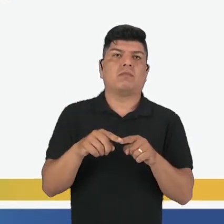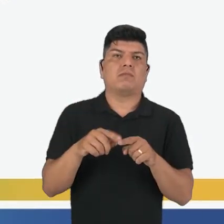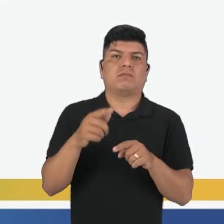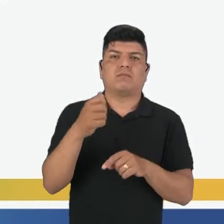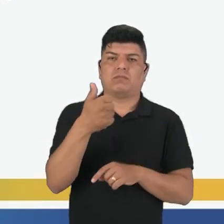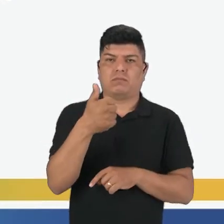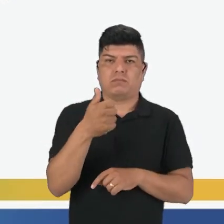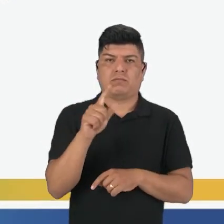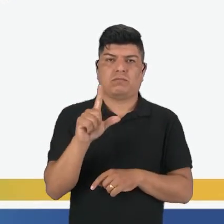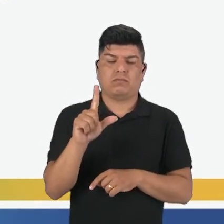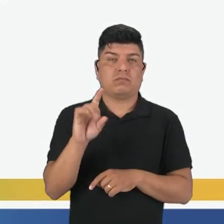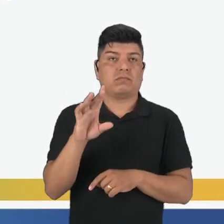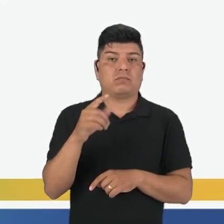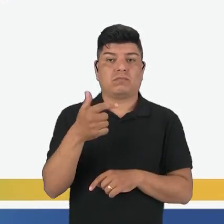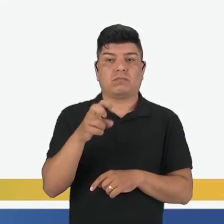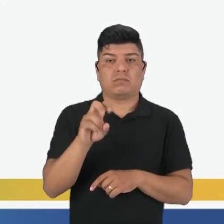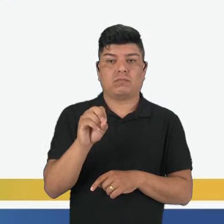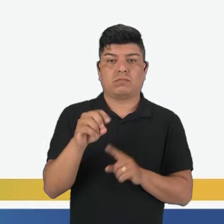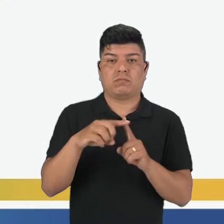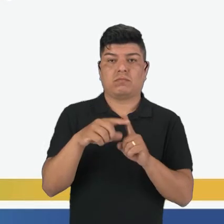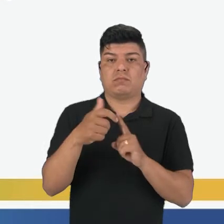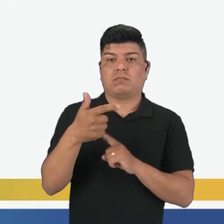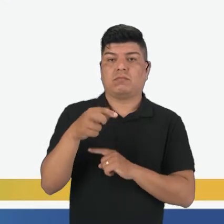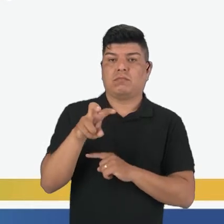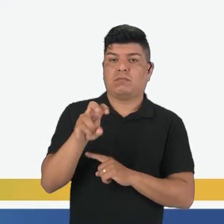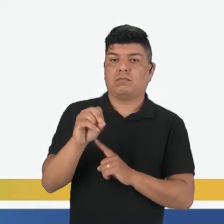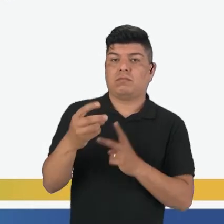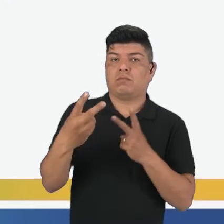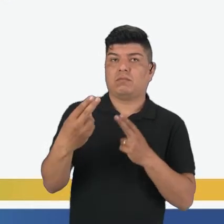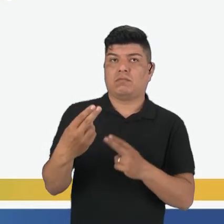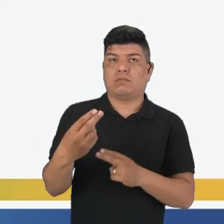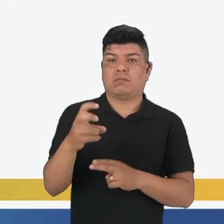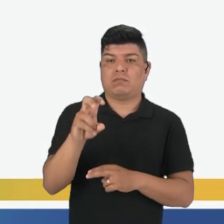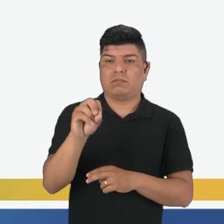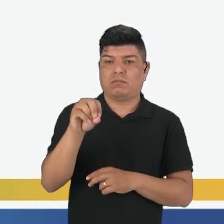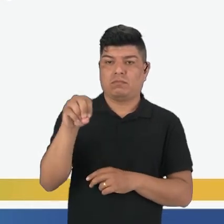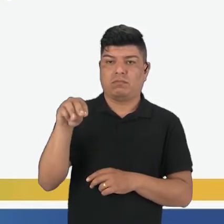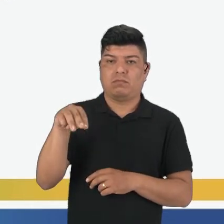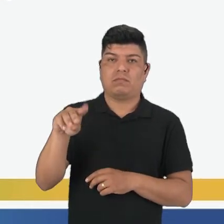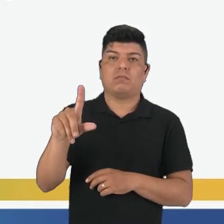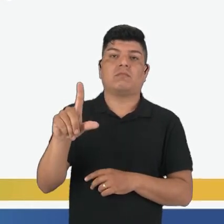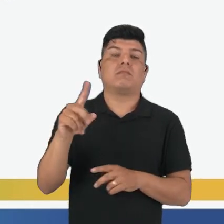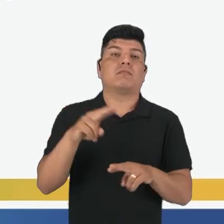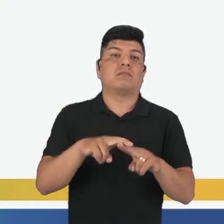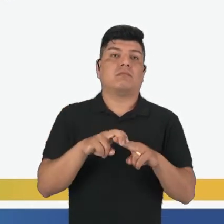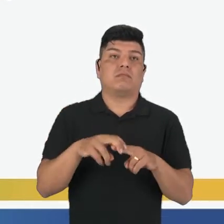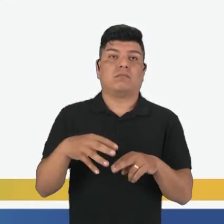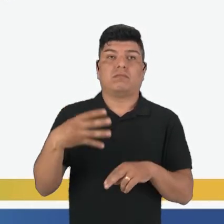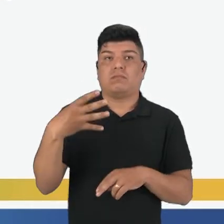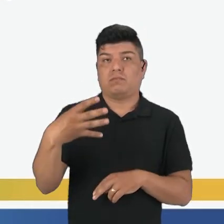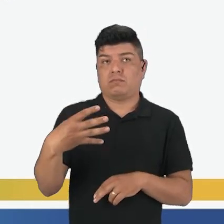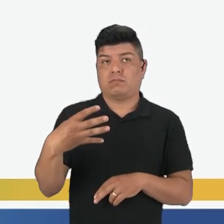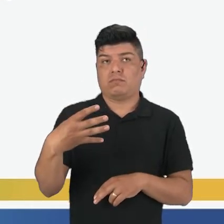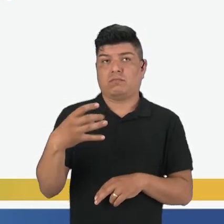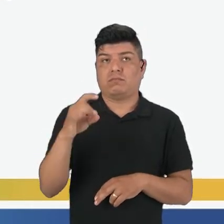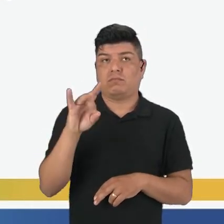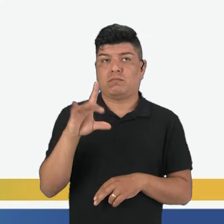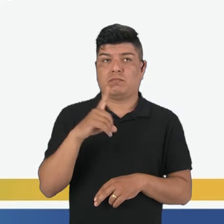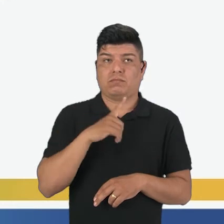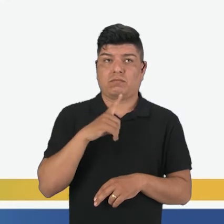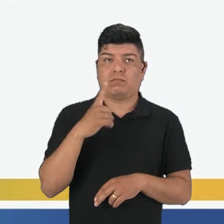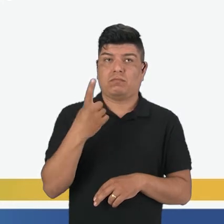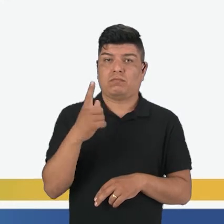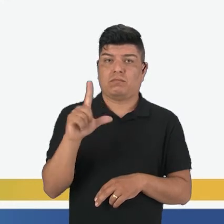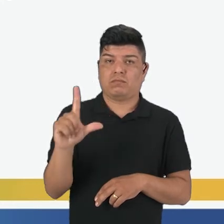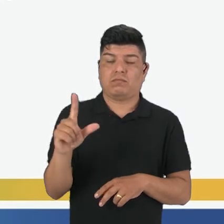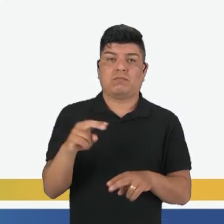litro, porque 250 mais 250 vai ser igual a meio litro. 4 embalagens, eu vou ter